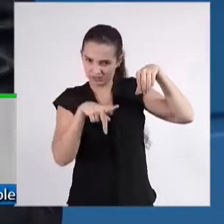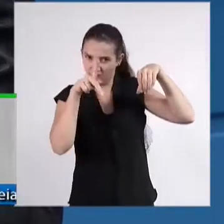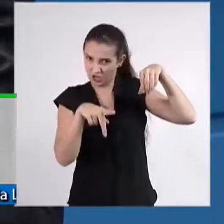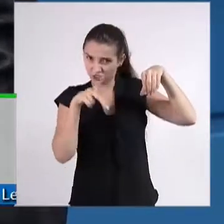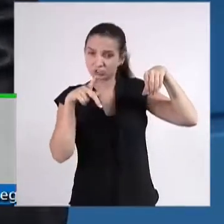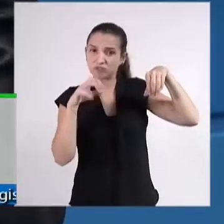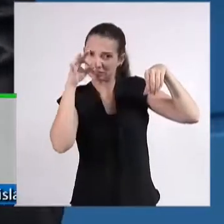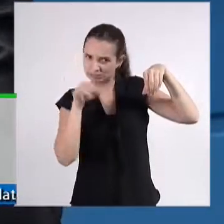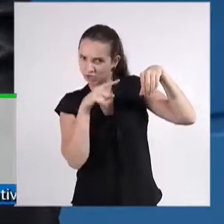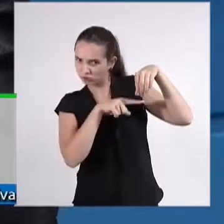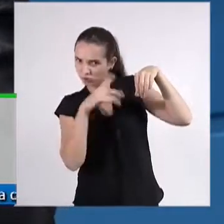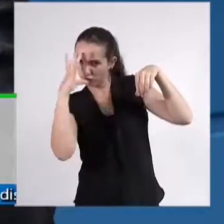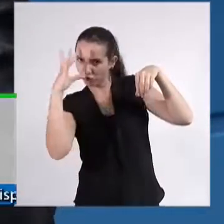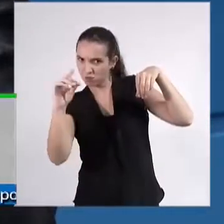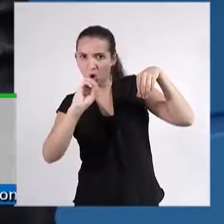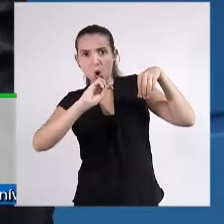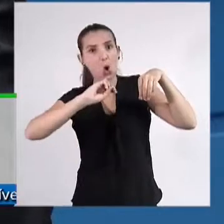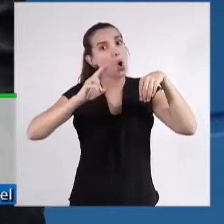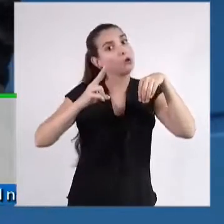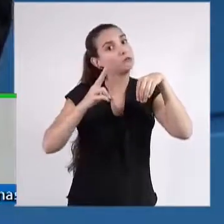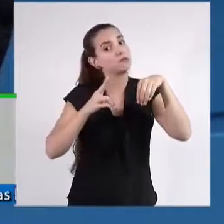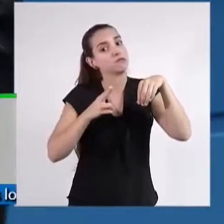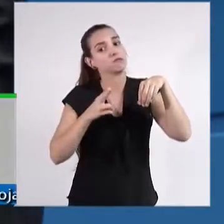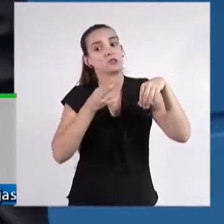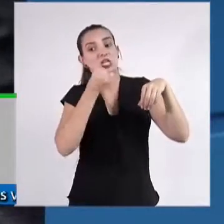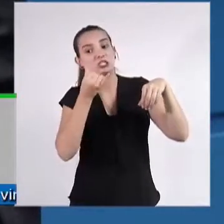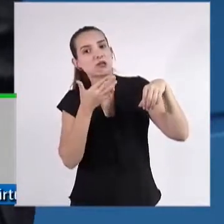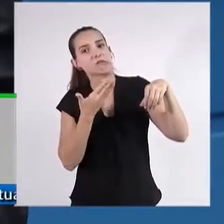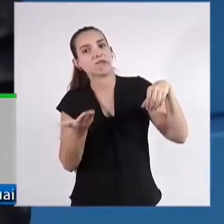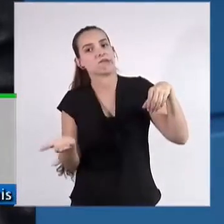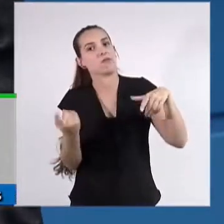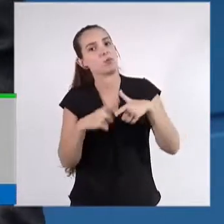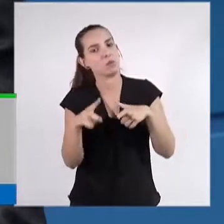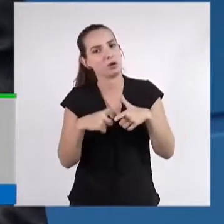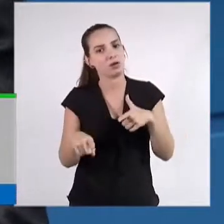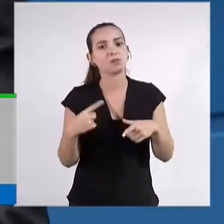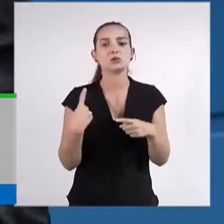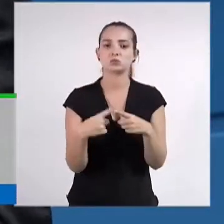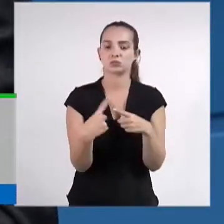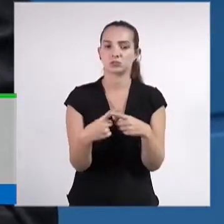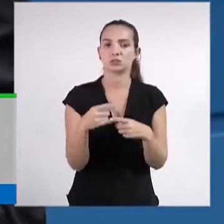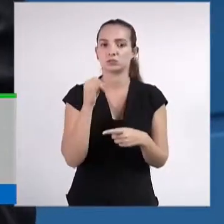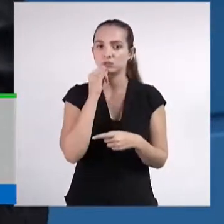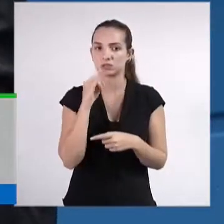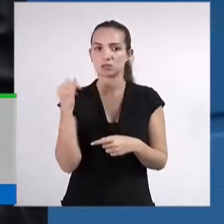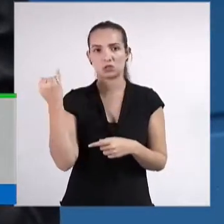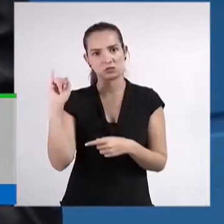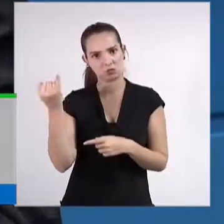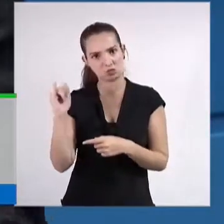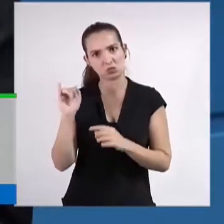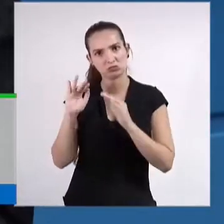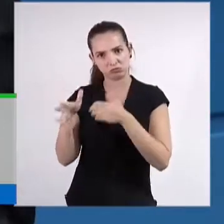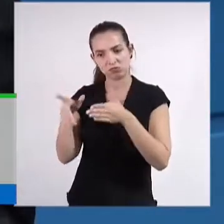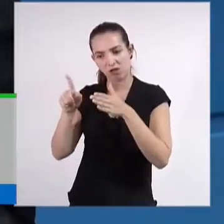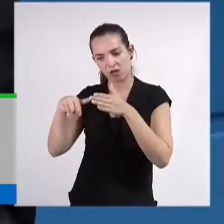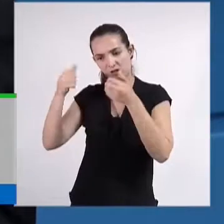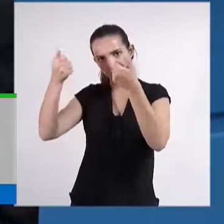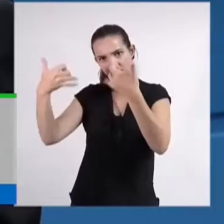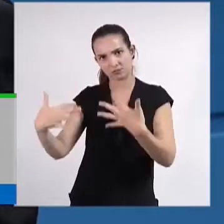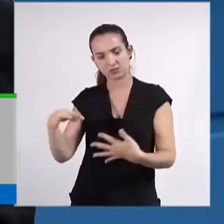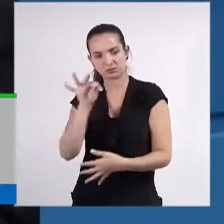dessa medição, porque a parte legal, a composição tarifária, é uma explicação